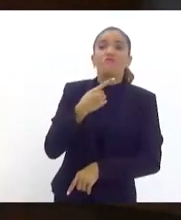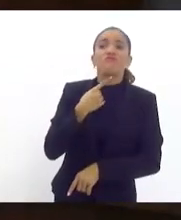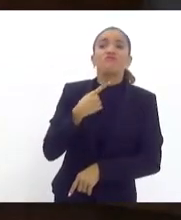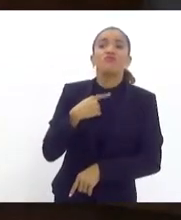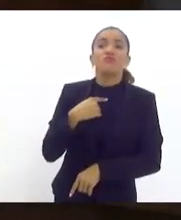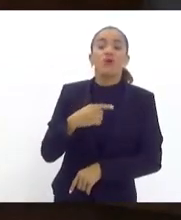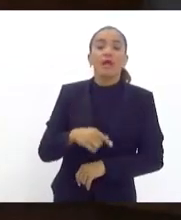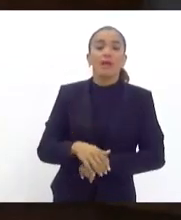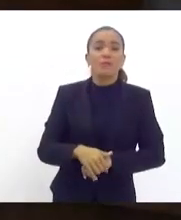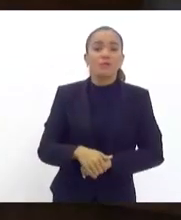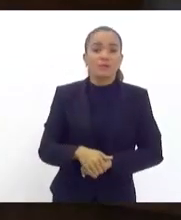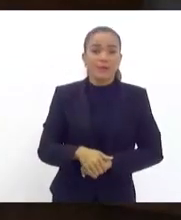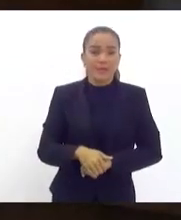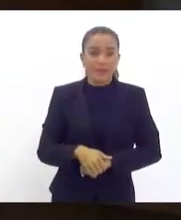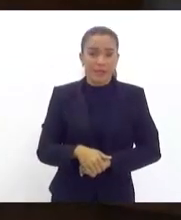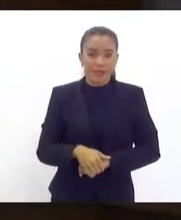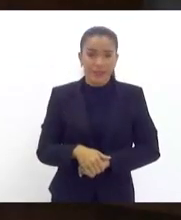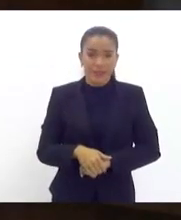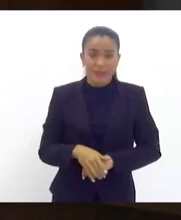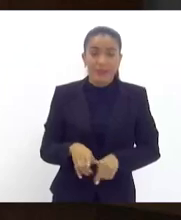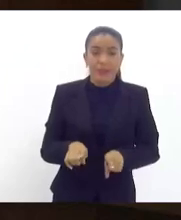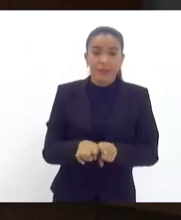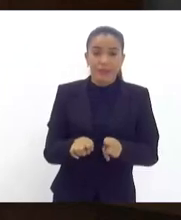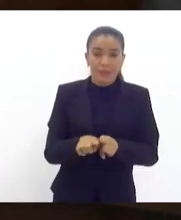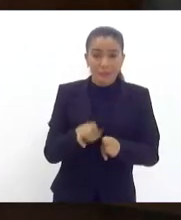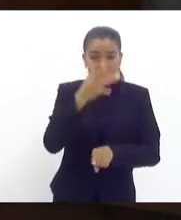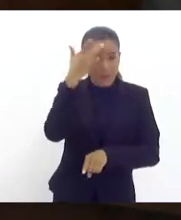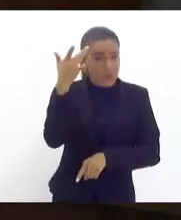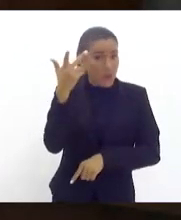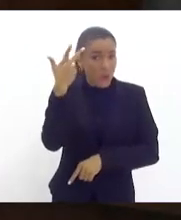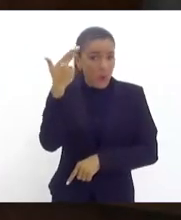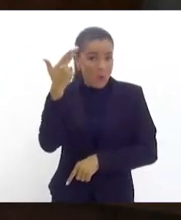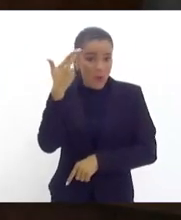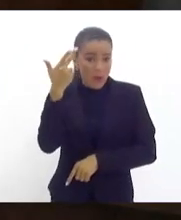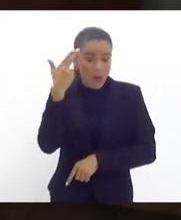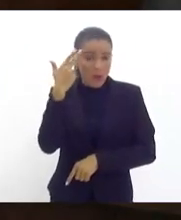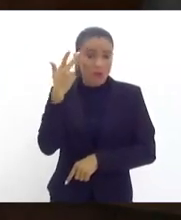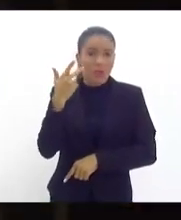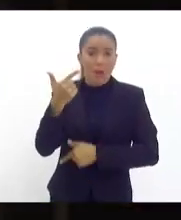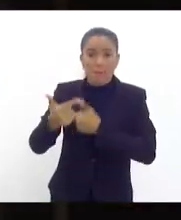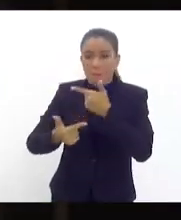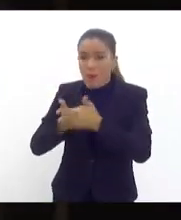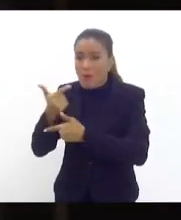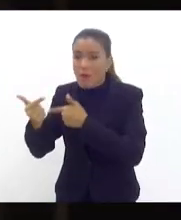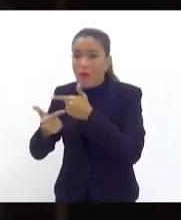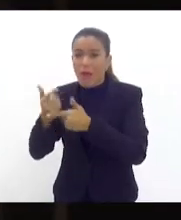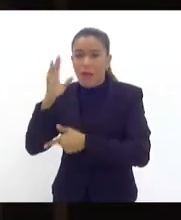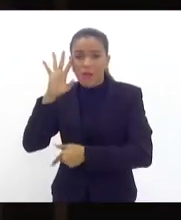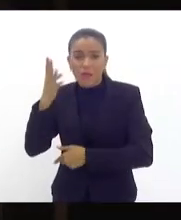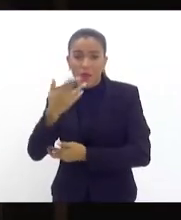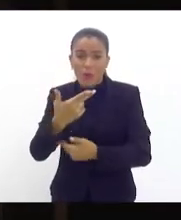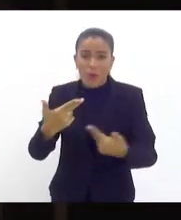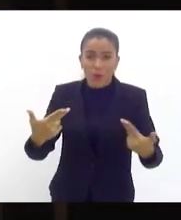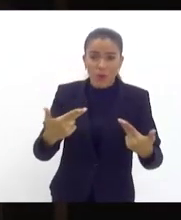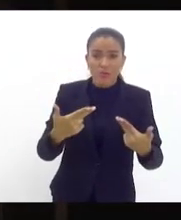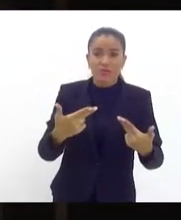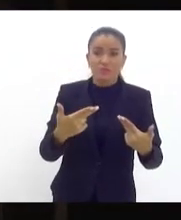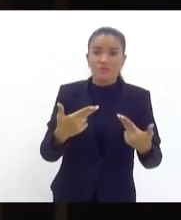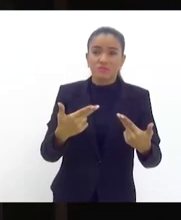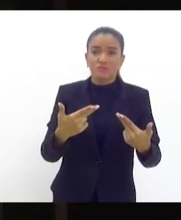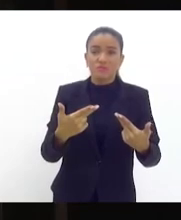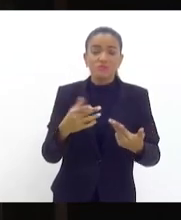são pessoas como nós que às vezes estão ali correndo atrás de alguma coisa para resolver alguma coisa e